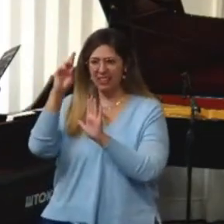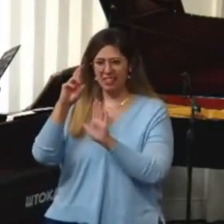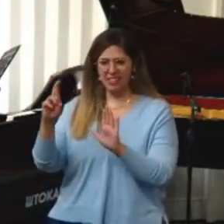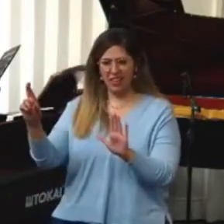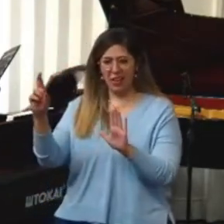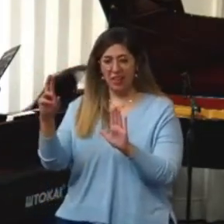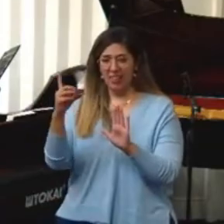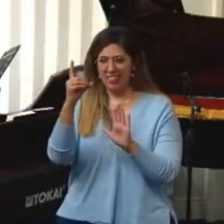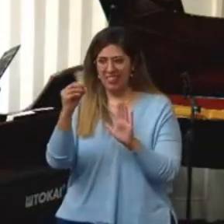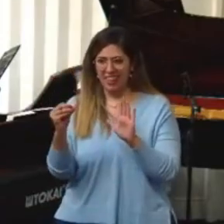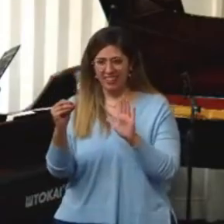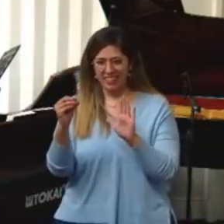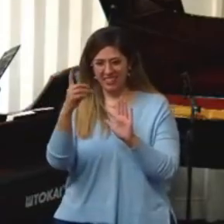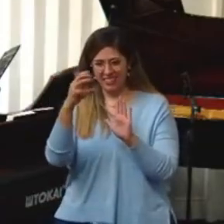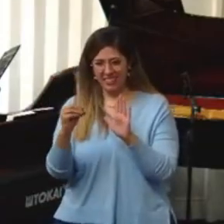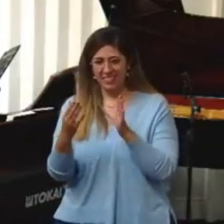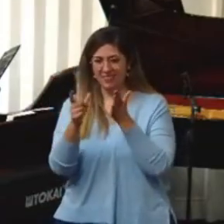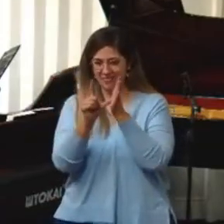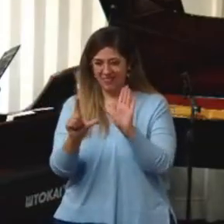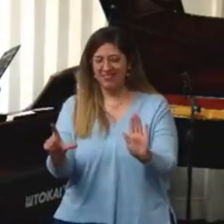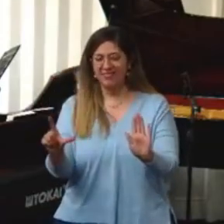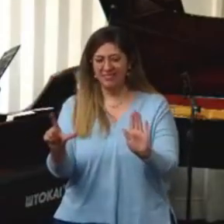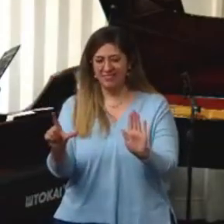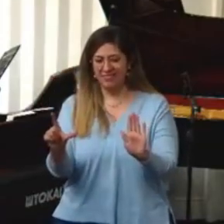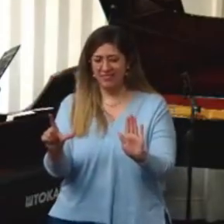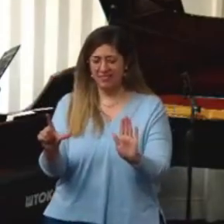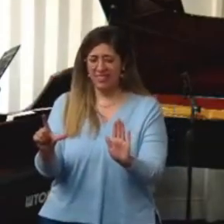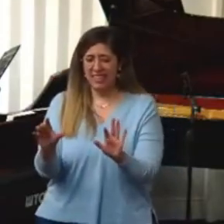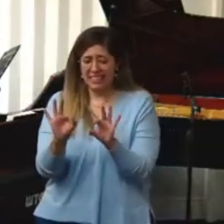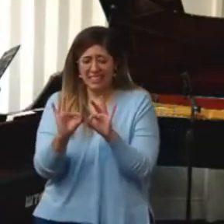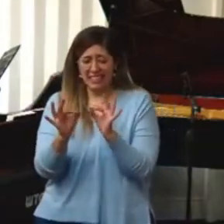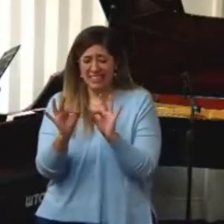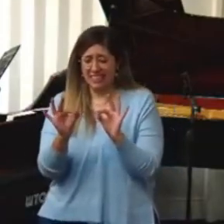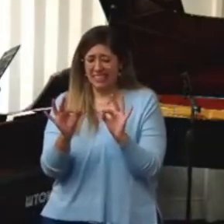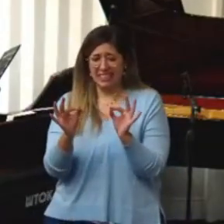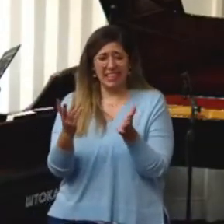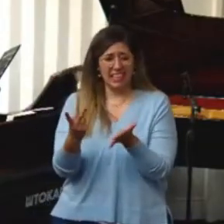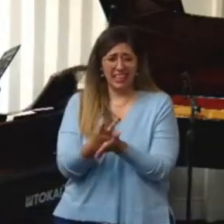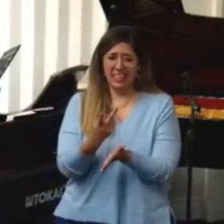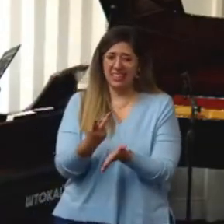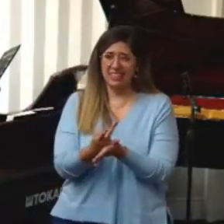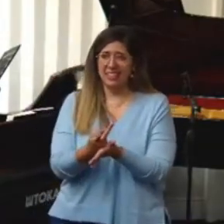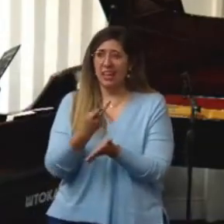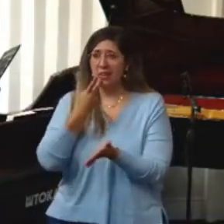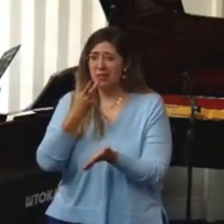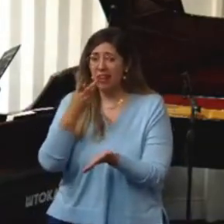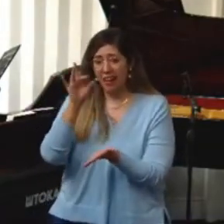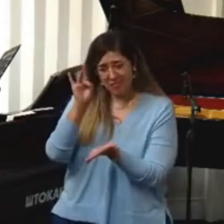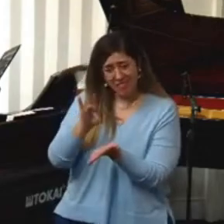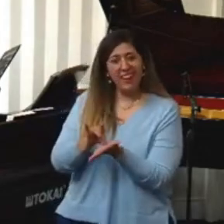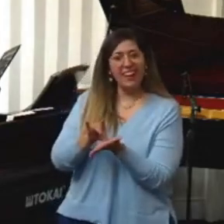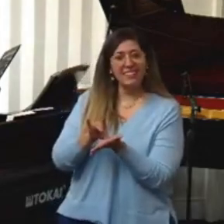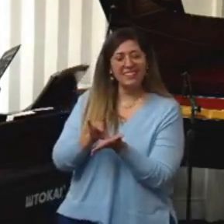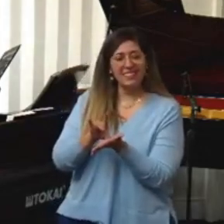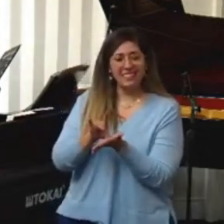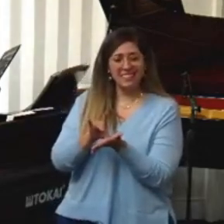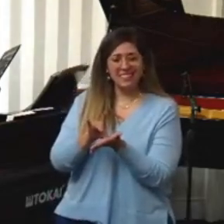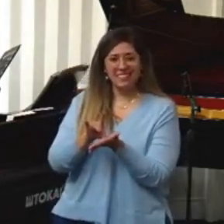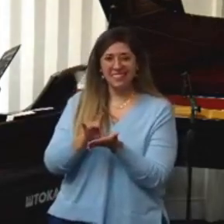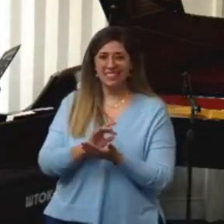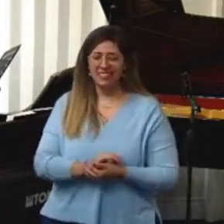mas eles quebram muito a lei, quebram muito as coisas mais básicas, mais simples, como sempre falar a verdade,